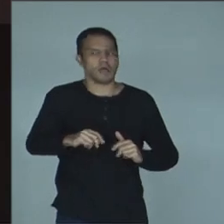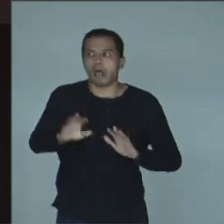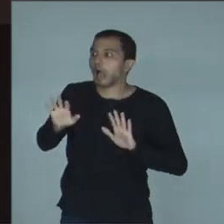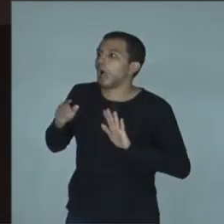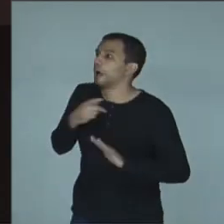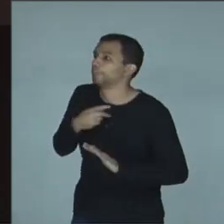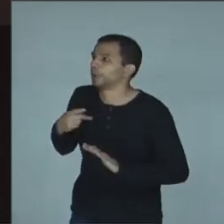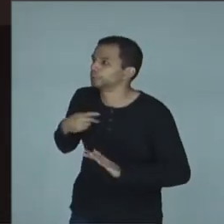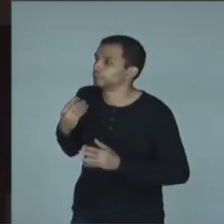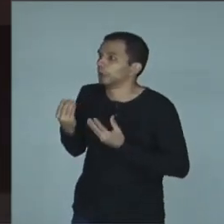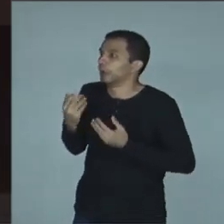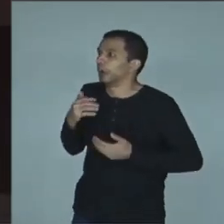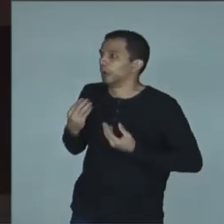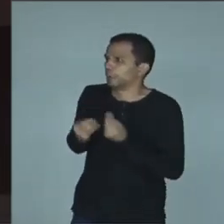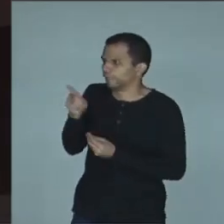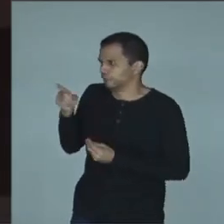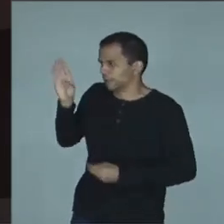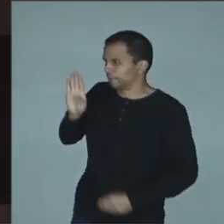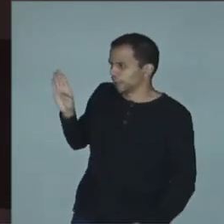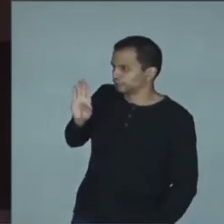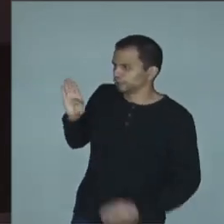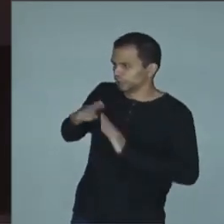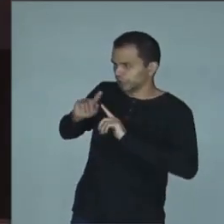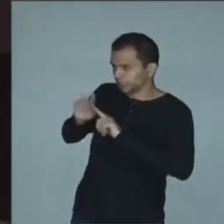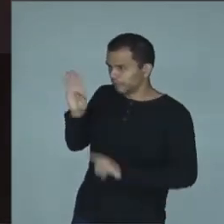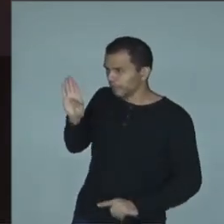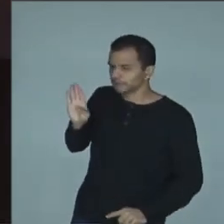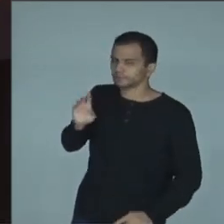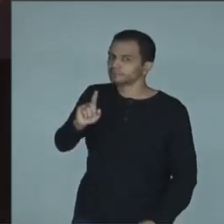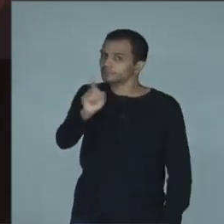falando isso que você batiza eu tô falando isso porque eu conheço urgente